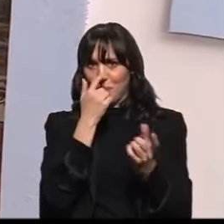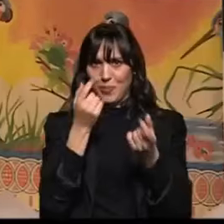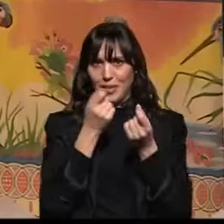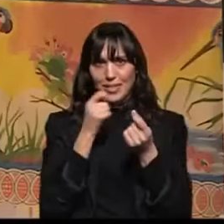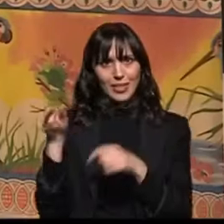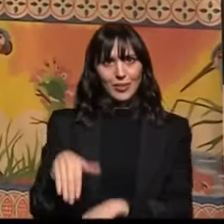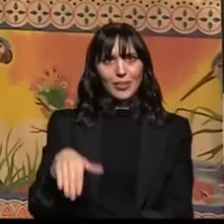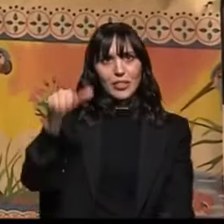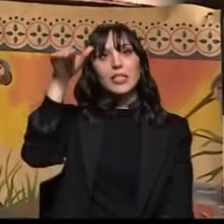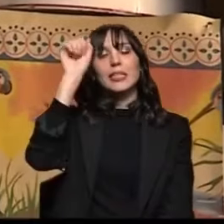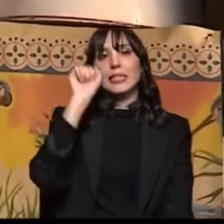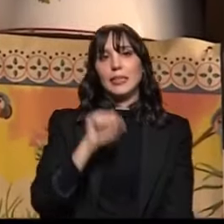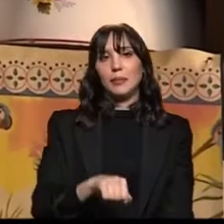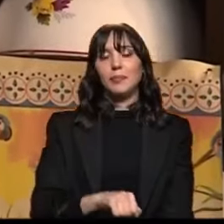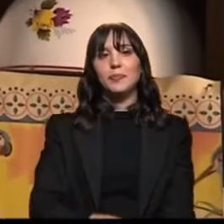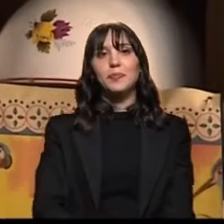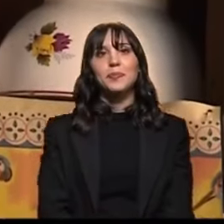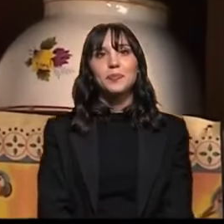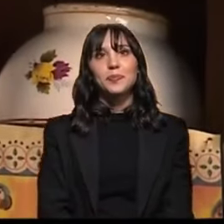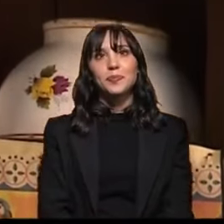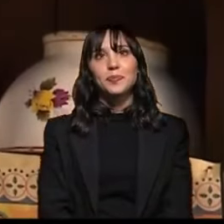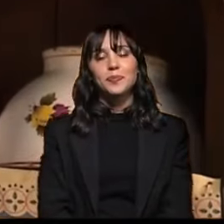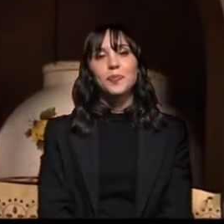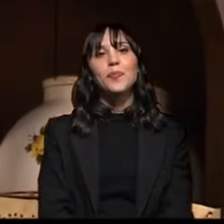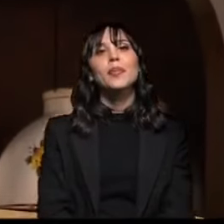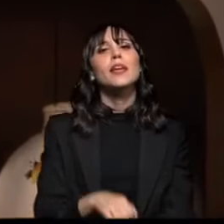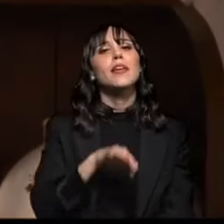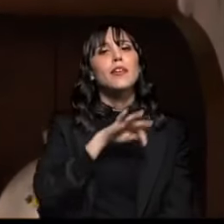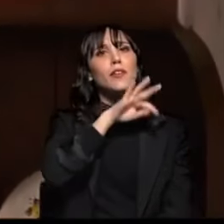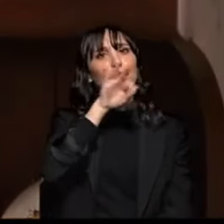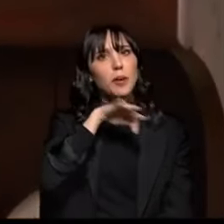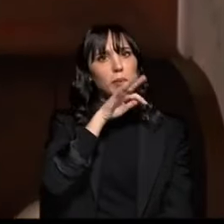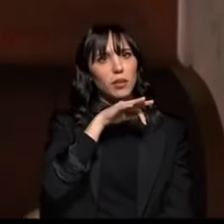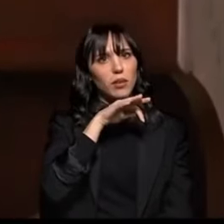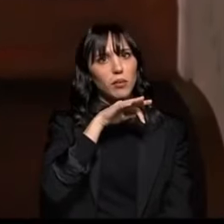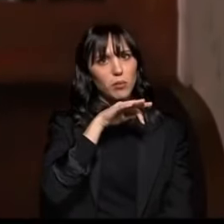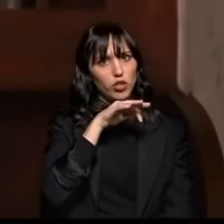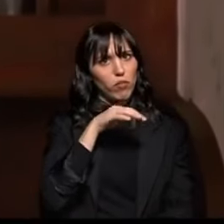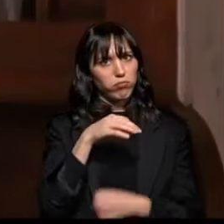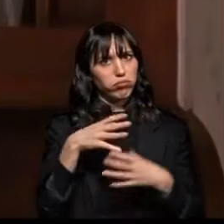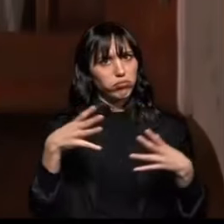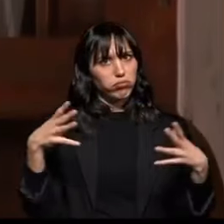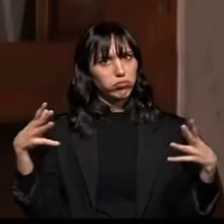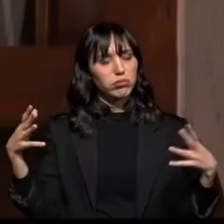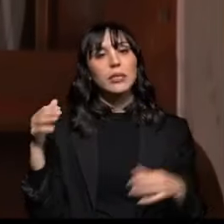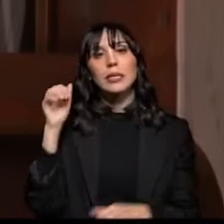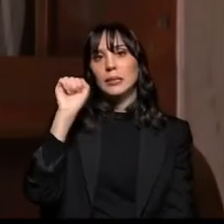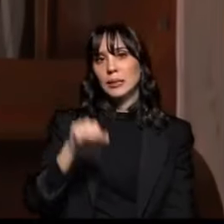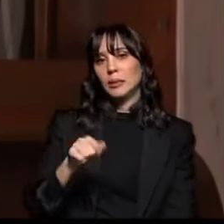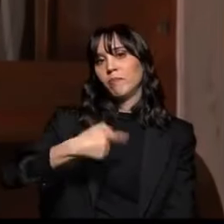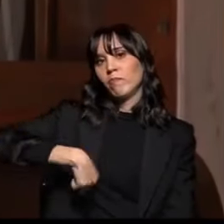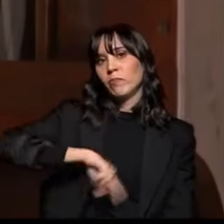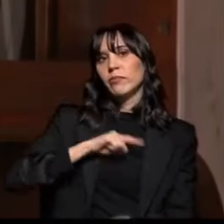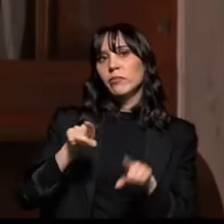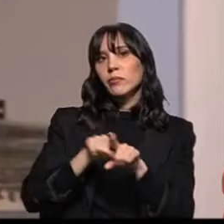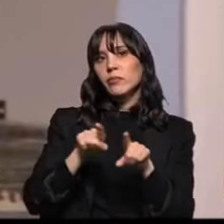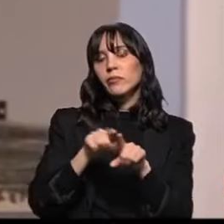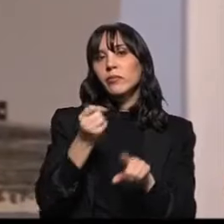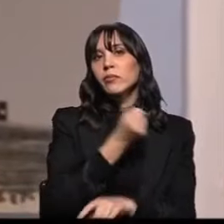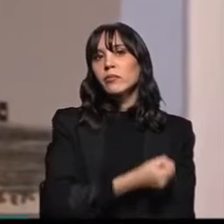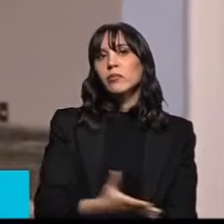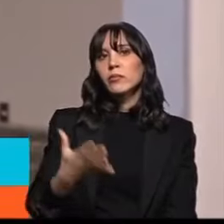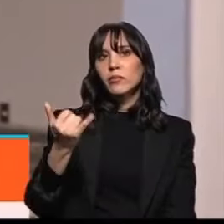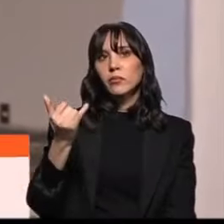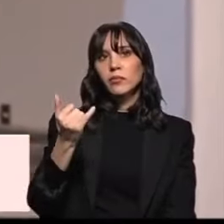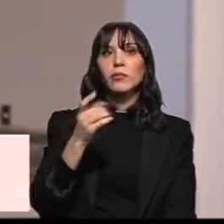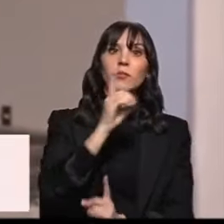cresci. Dona Maria, família, mas uma família grande. Sim, éramos 12 irmãos, 6 raparigas